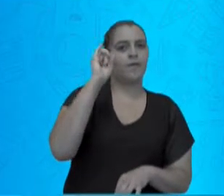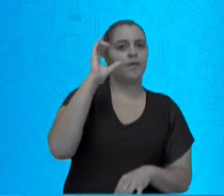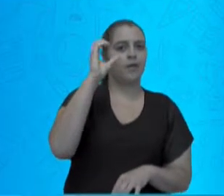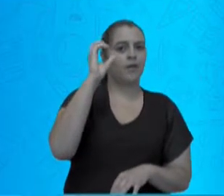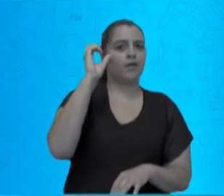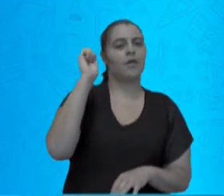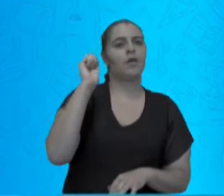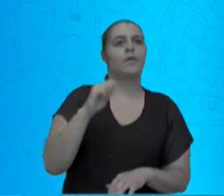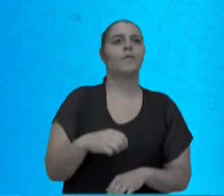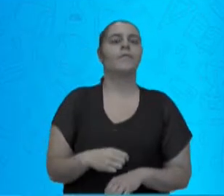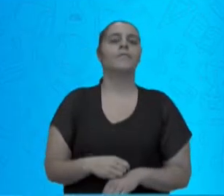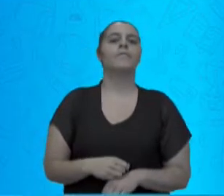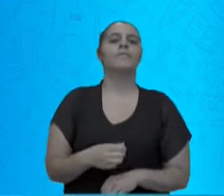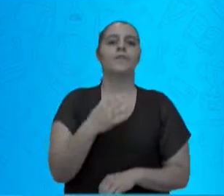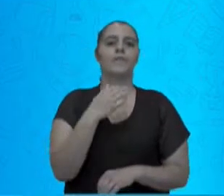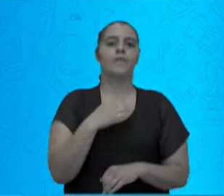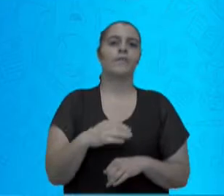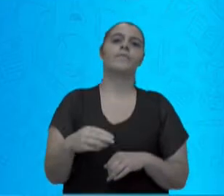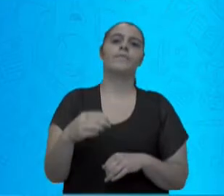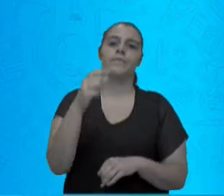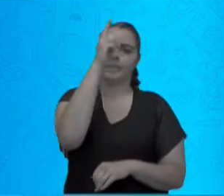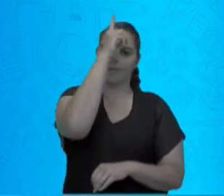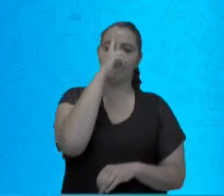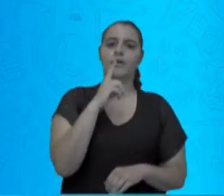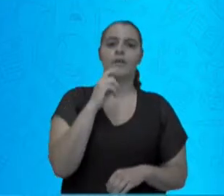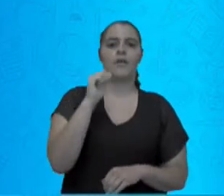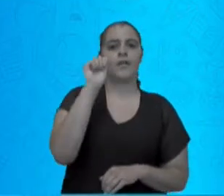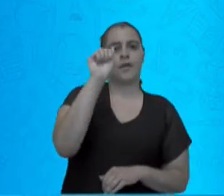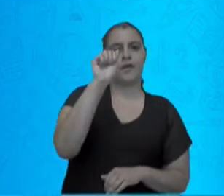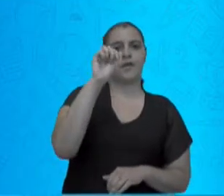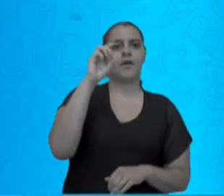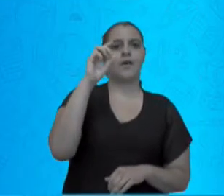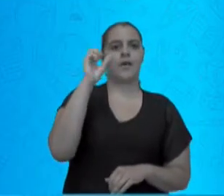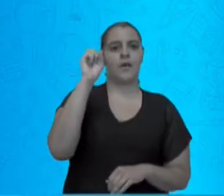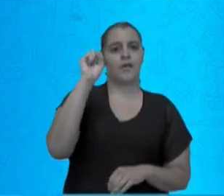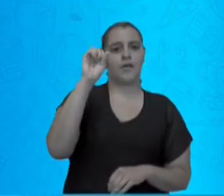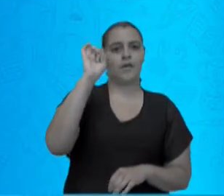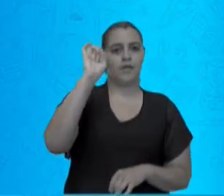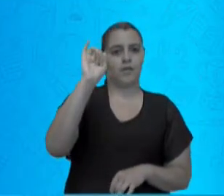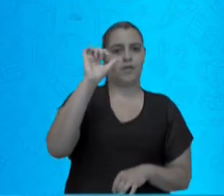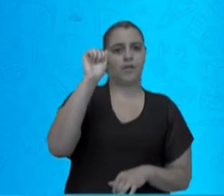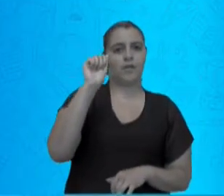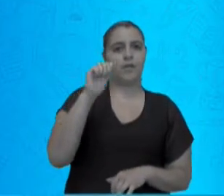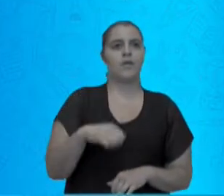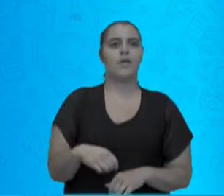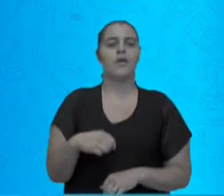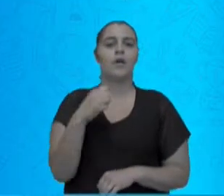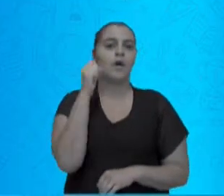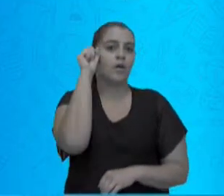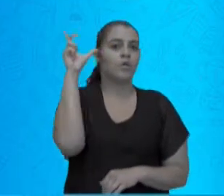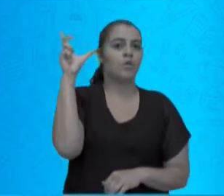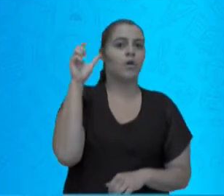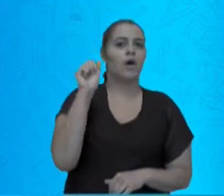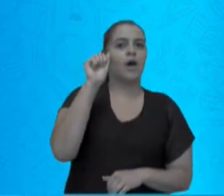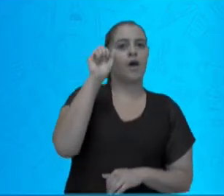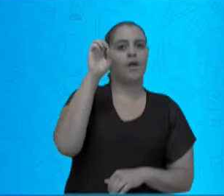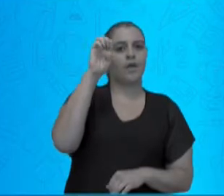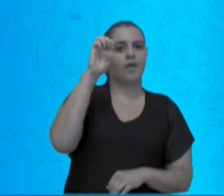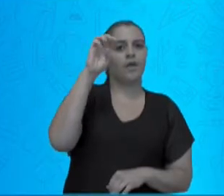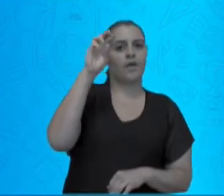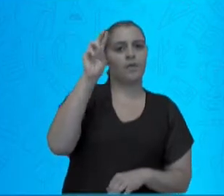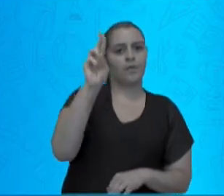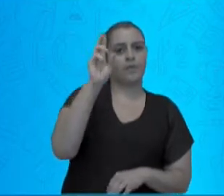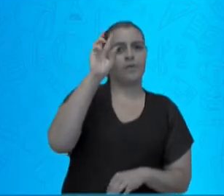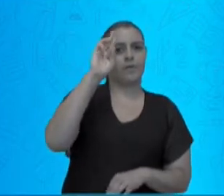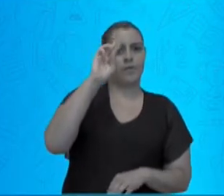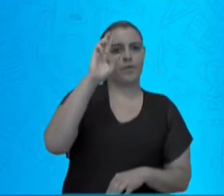De amarelo, a Ásia. E azul, a Europa. E o que isso